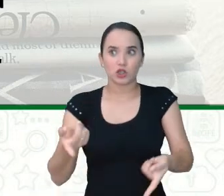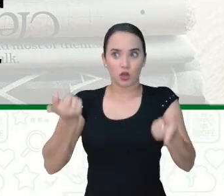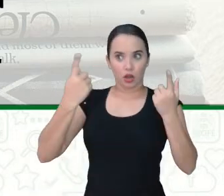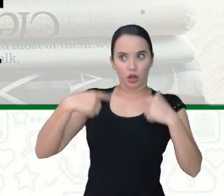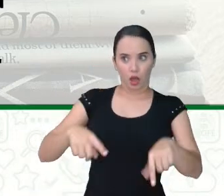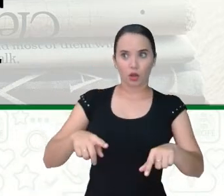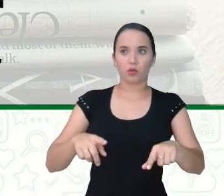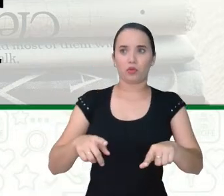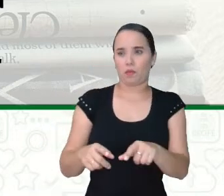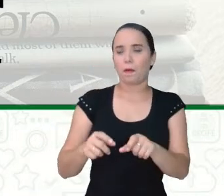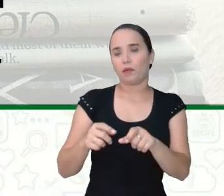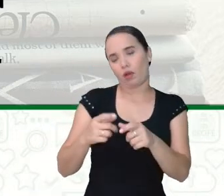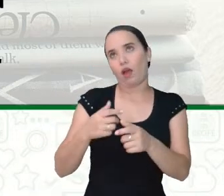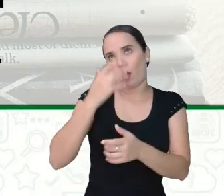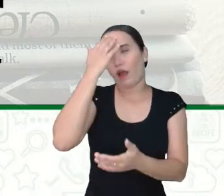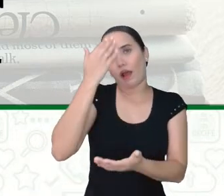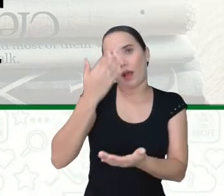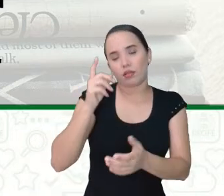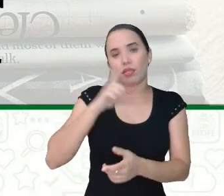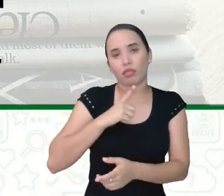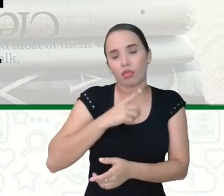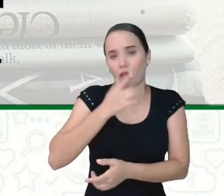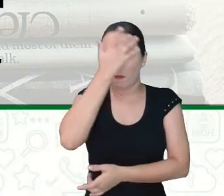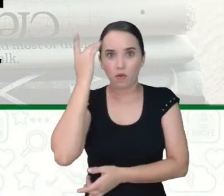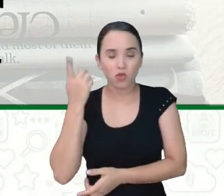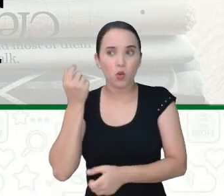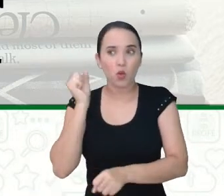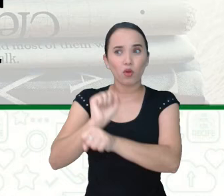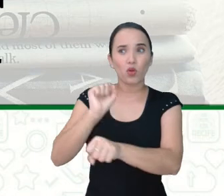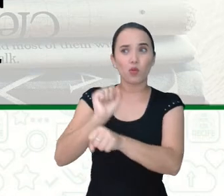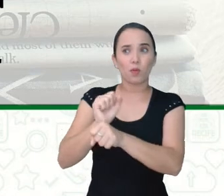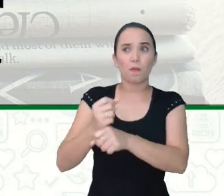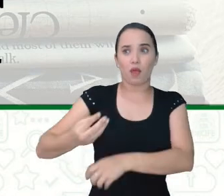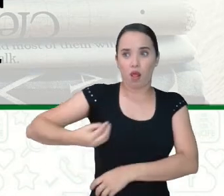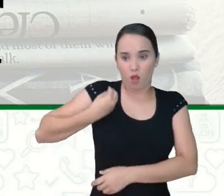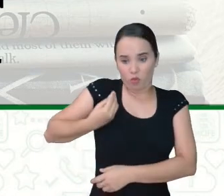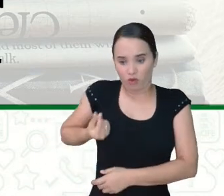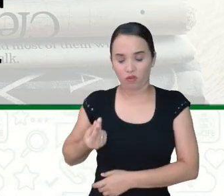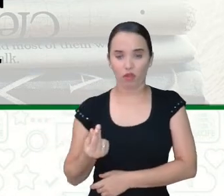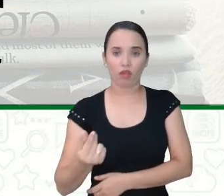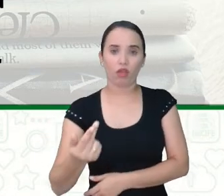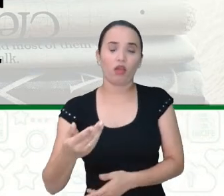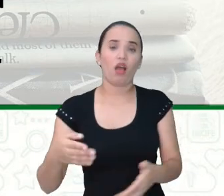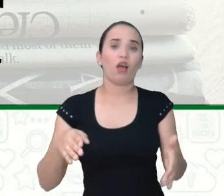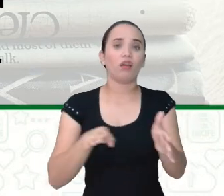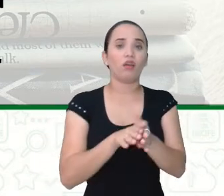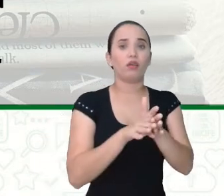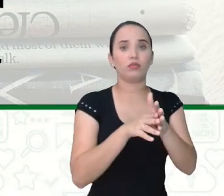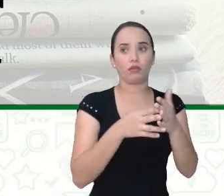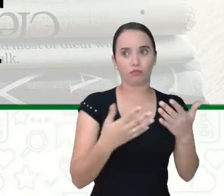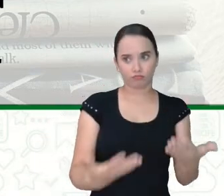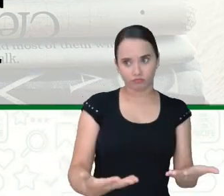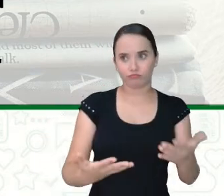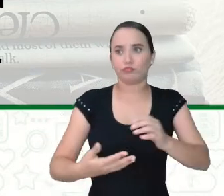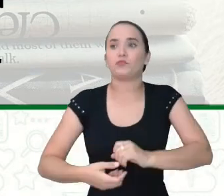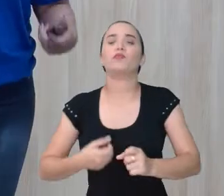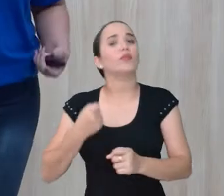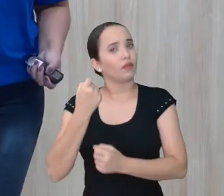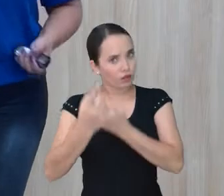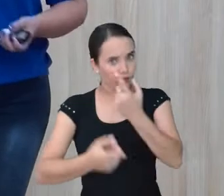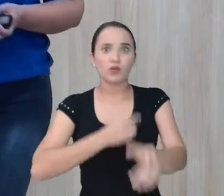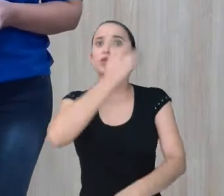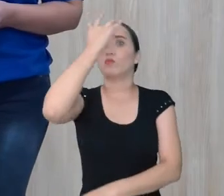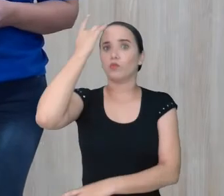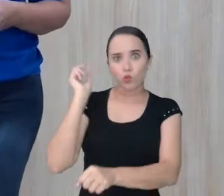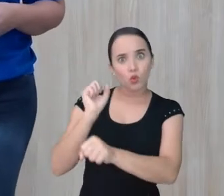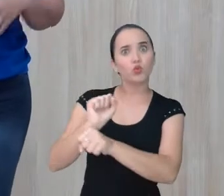na última parte, ele diz que tem gente que espera uma vida inteira até ela chegar. Essa notícia boa, muitas vezes a pessoa espera a vida inteira